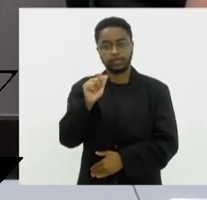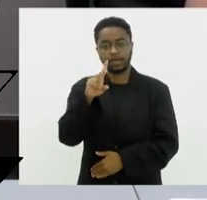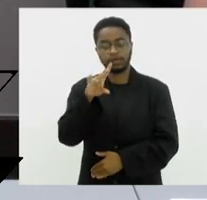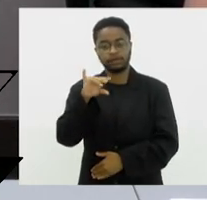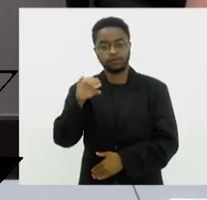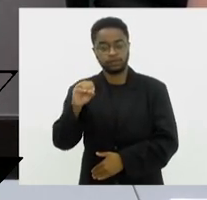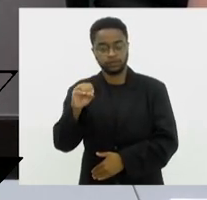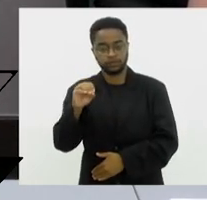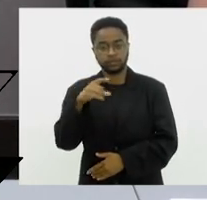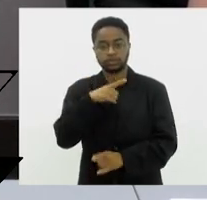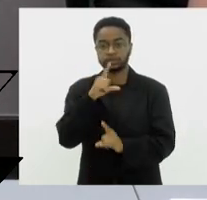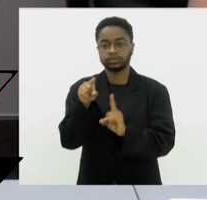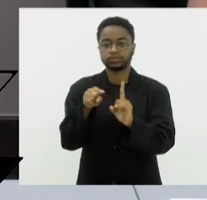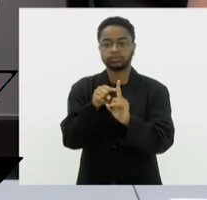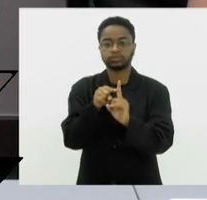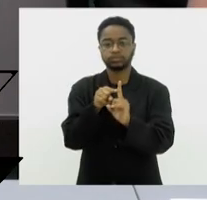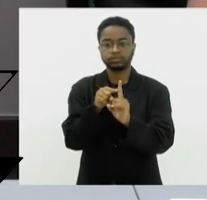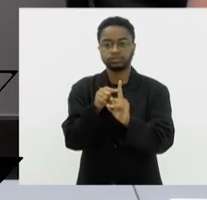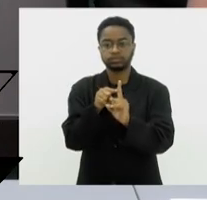elas visam,